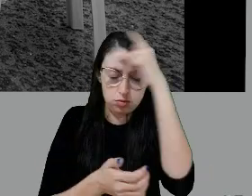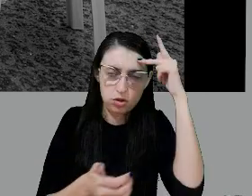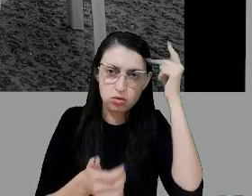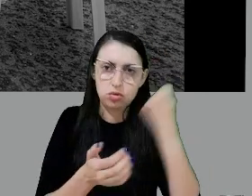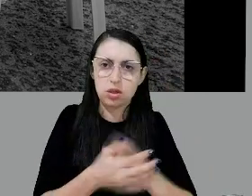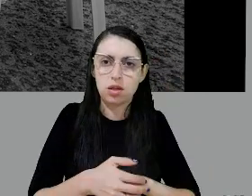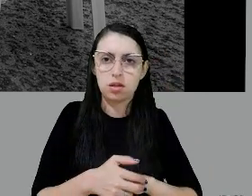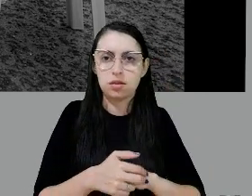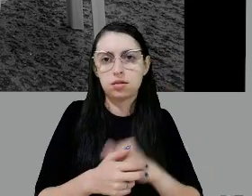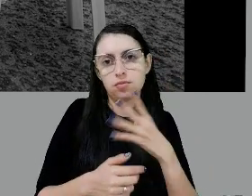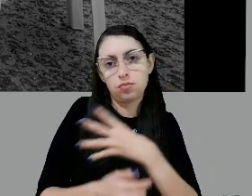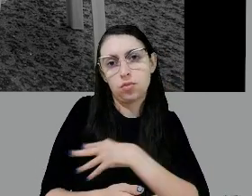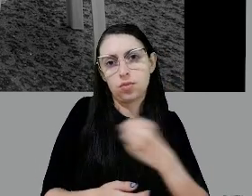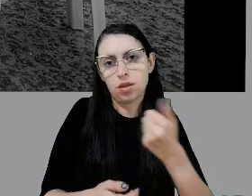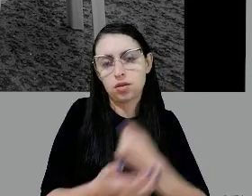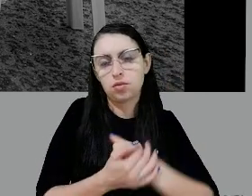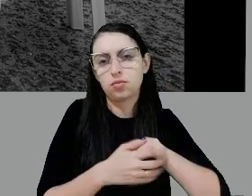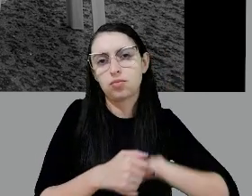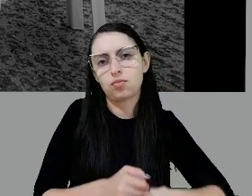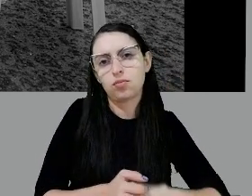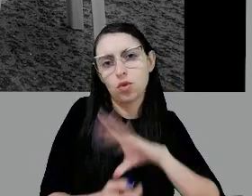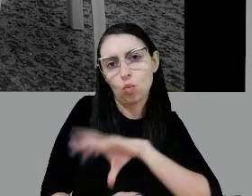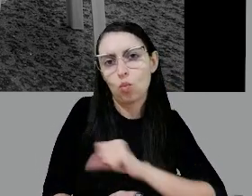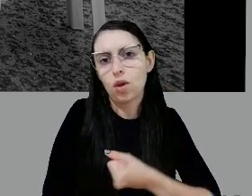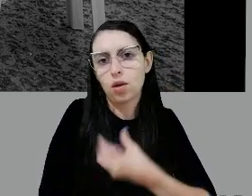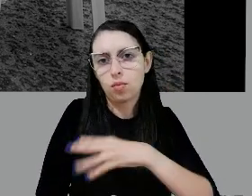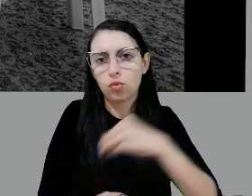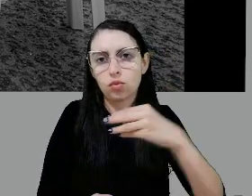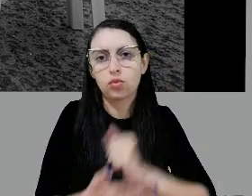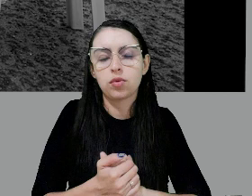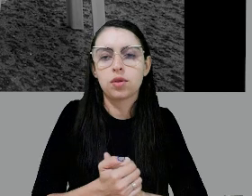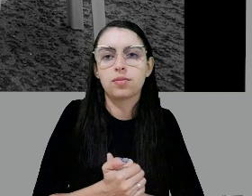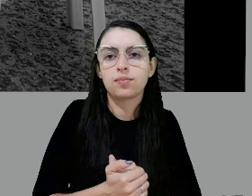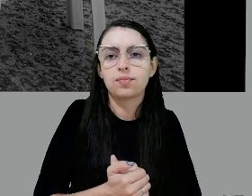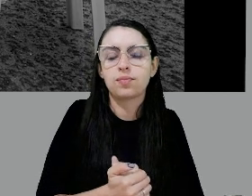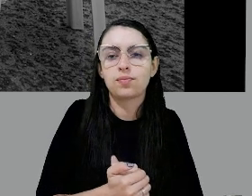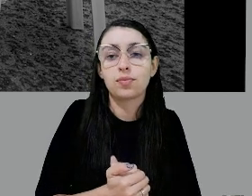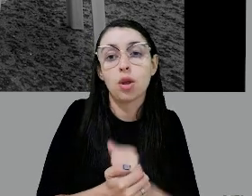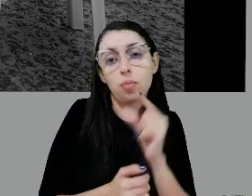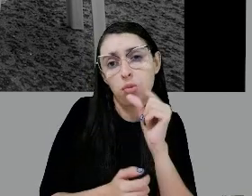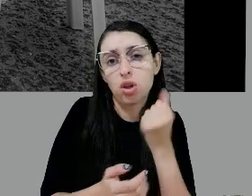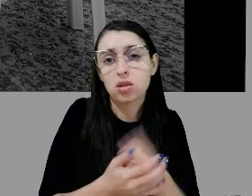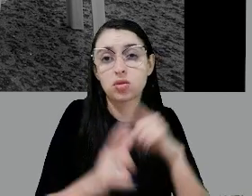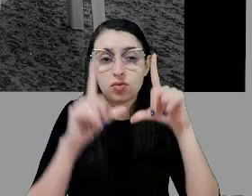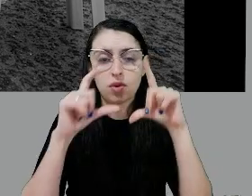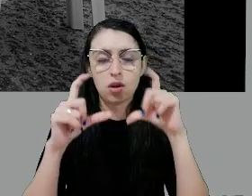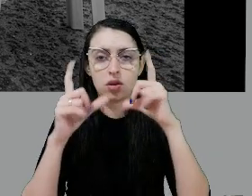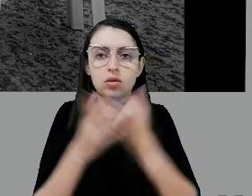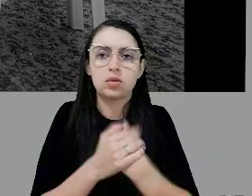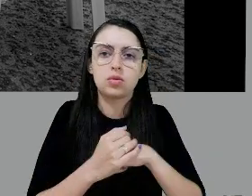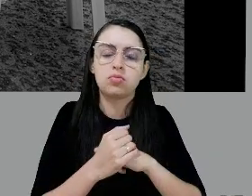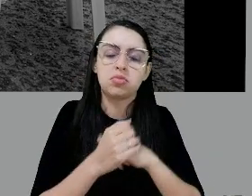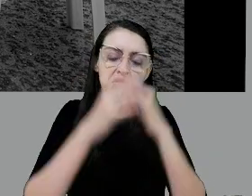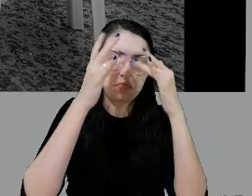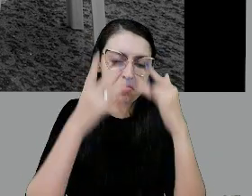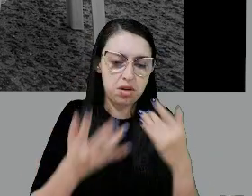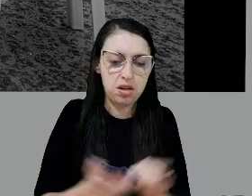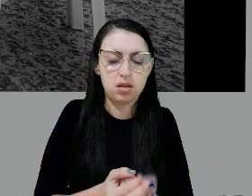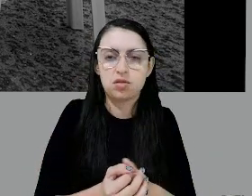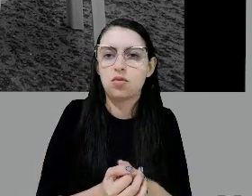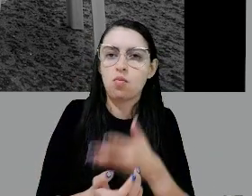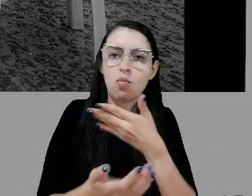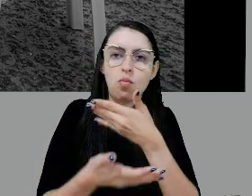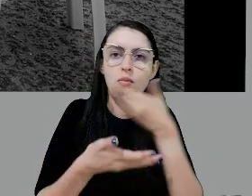humano tem é a maternidade, é o amor materno. E poucas fotos, né, expressam